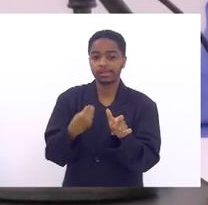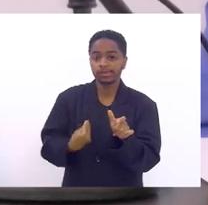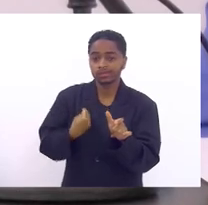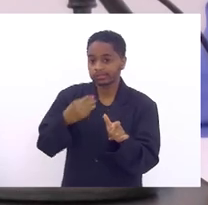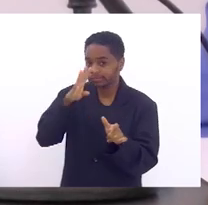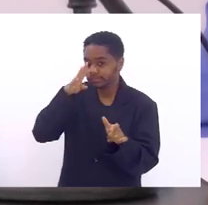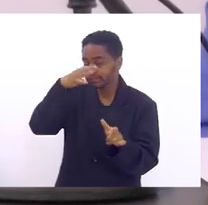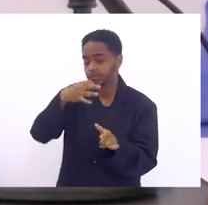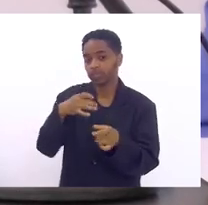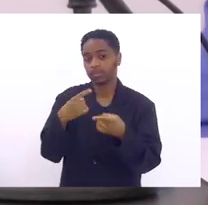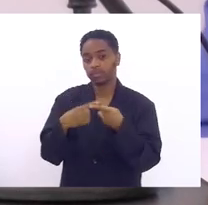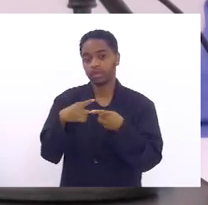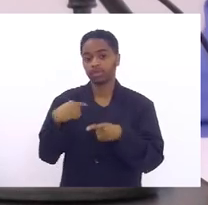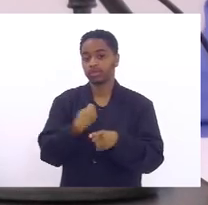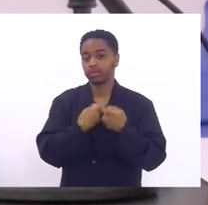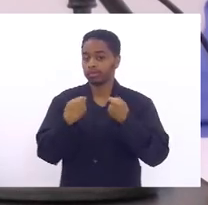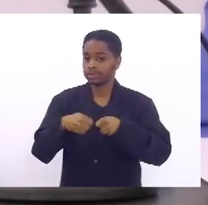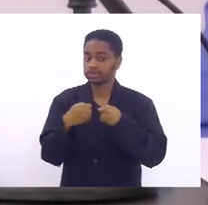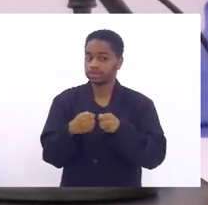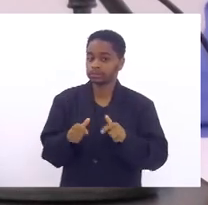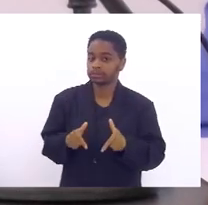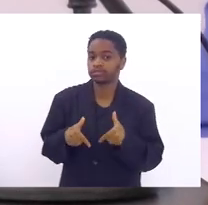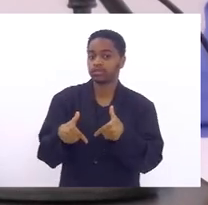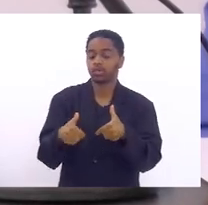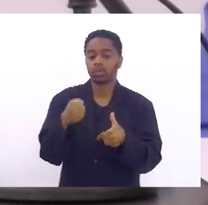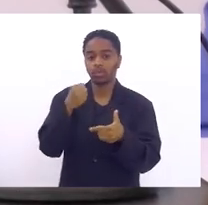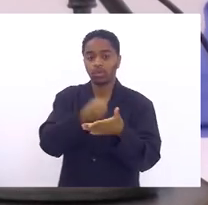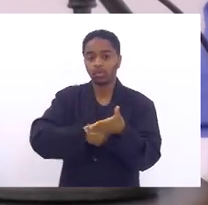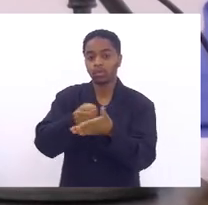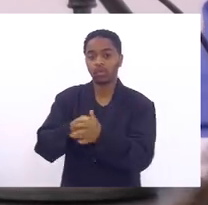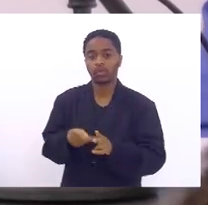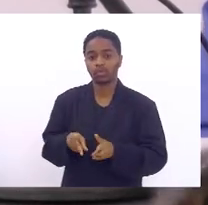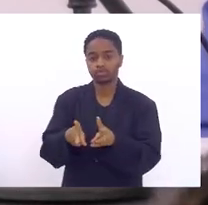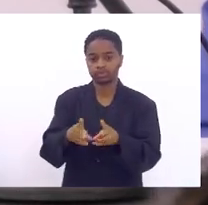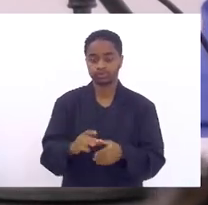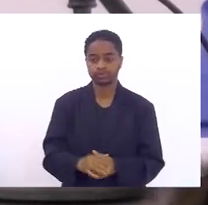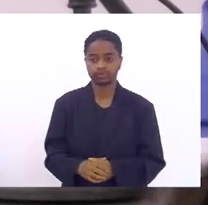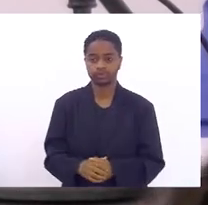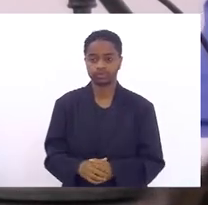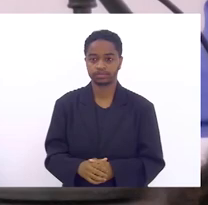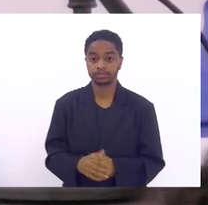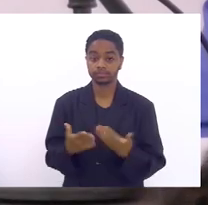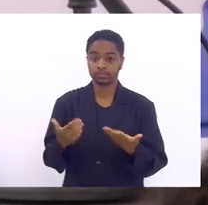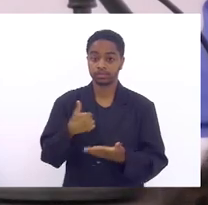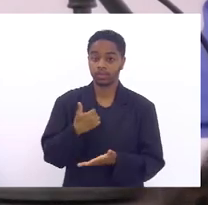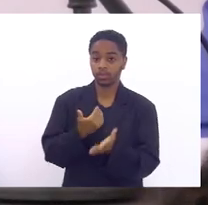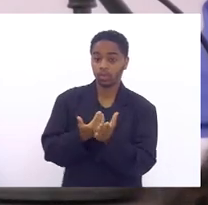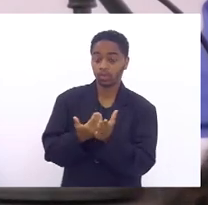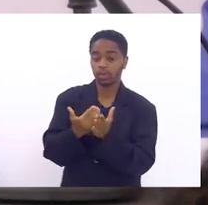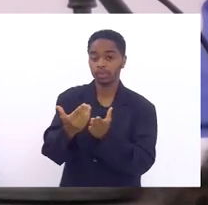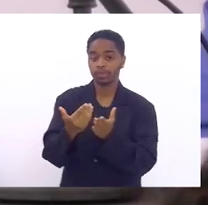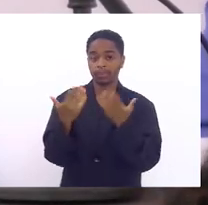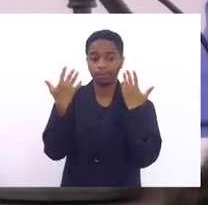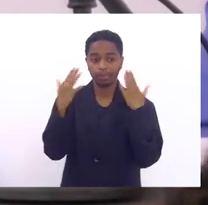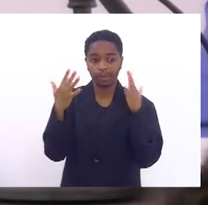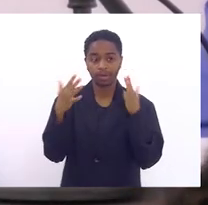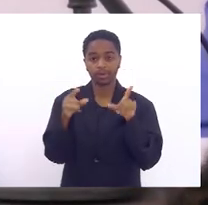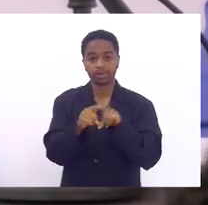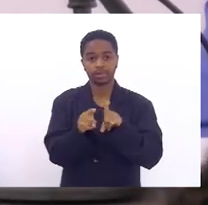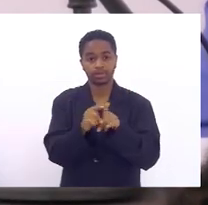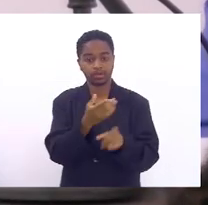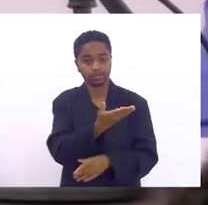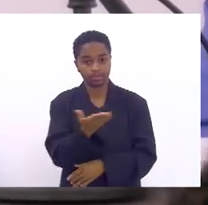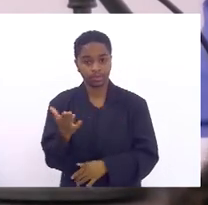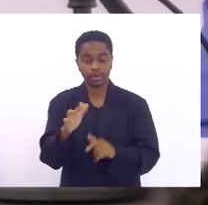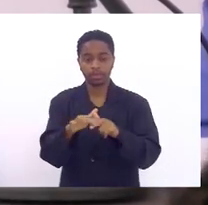nessa luta né não é uma luta fácil eh vou iniciar parabenizando também por esse